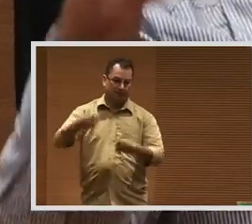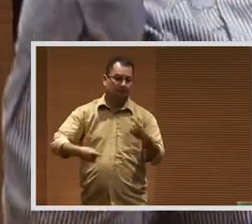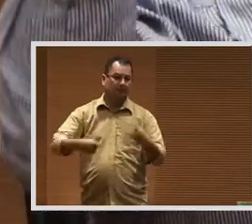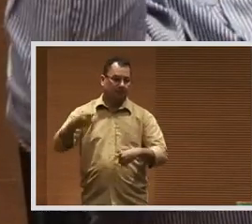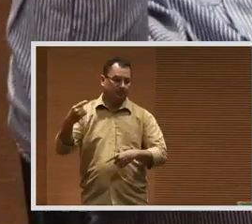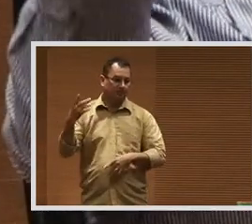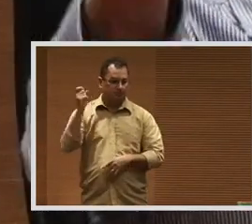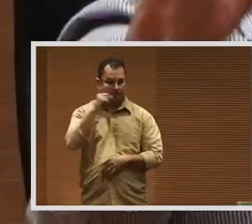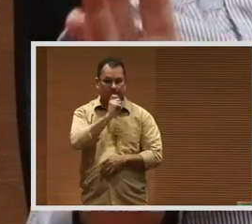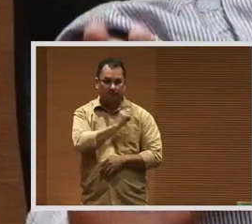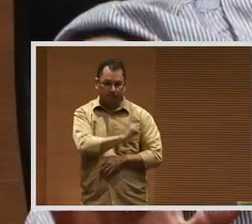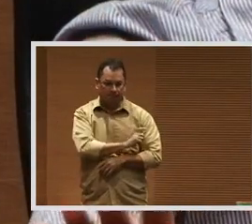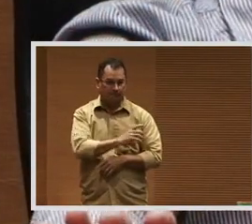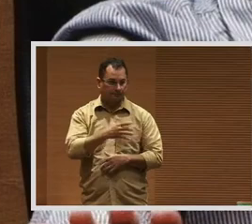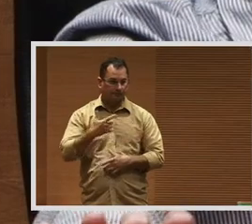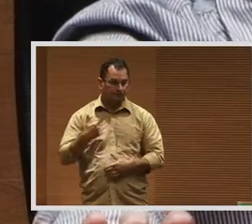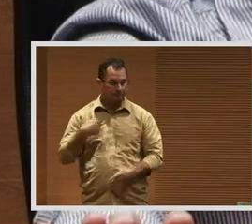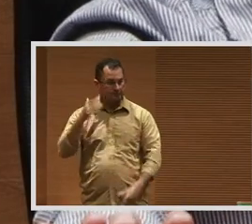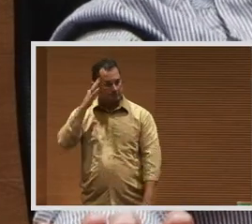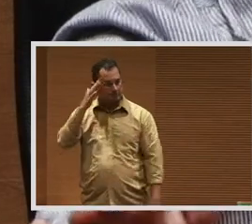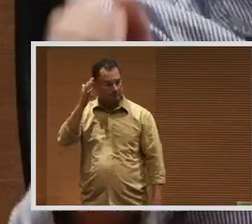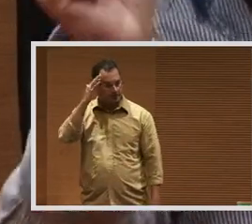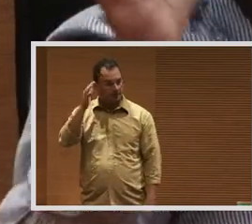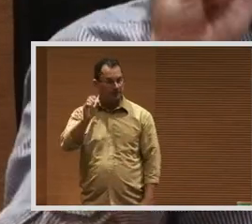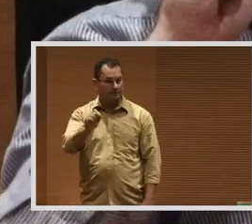bastante difícil. Penso aqui ali